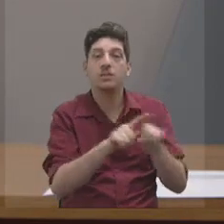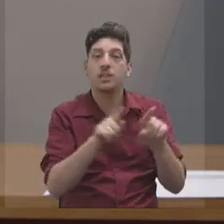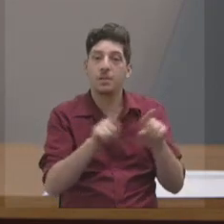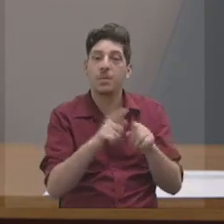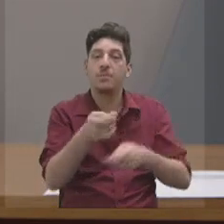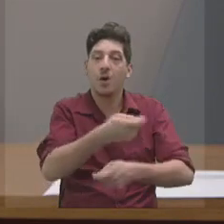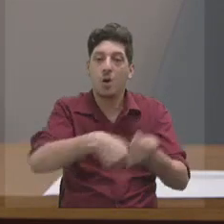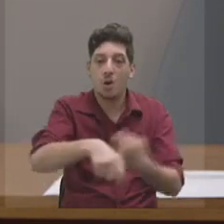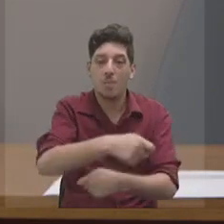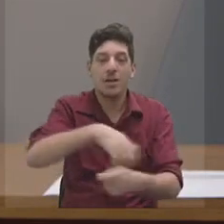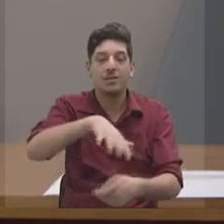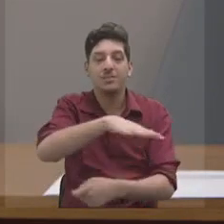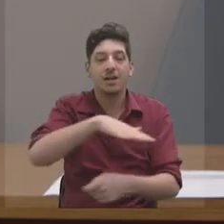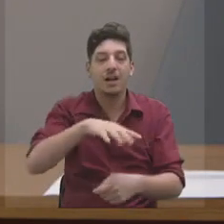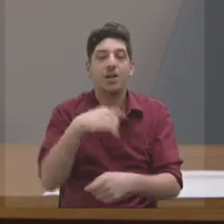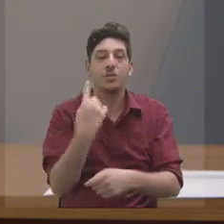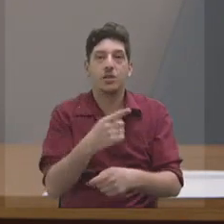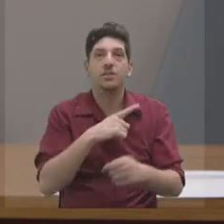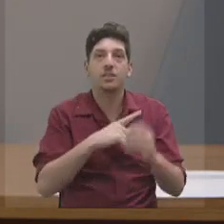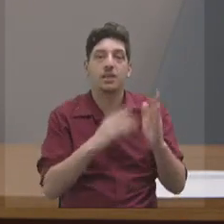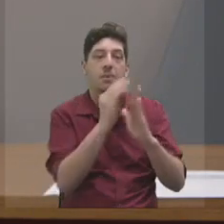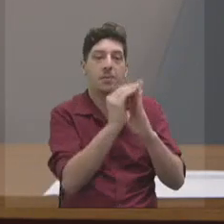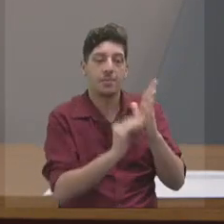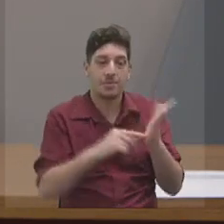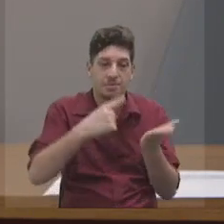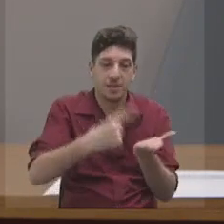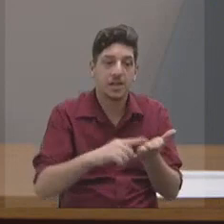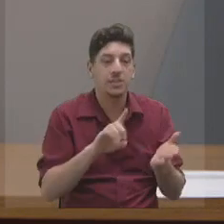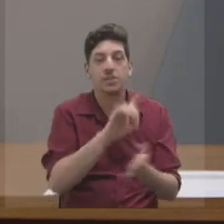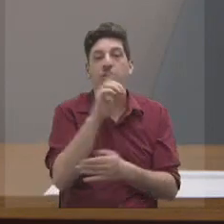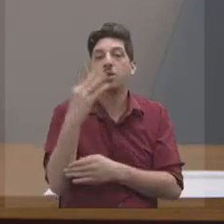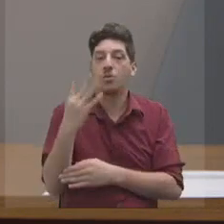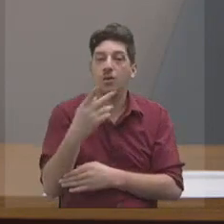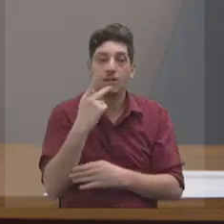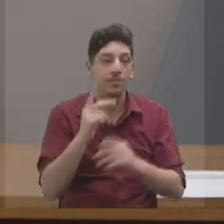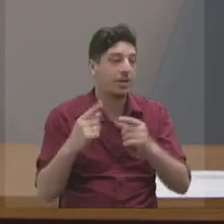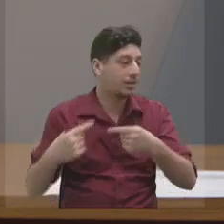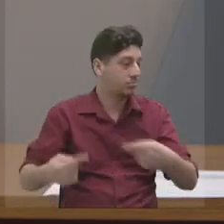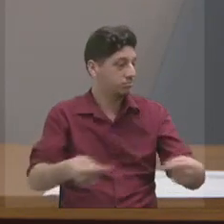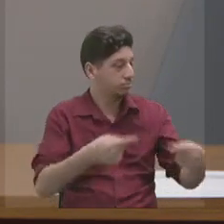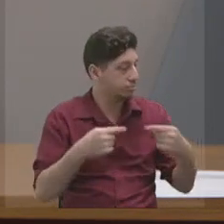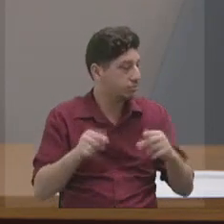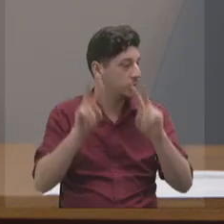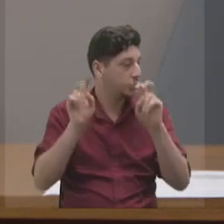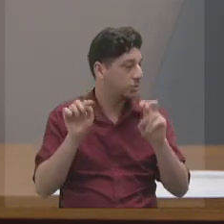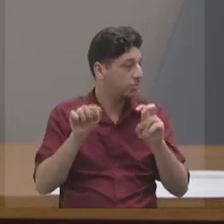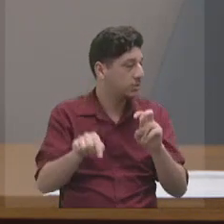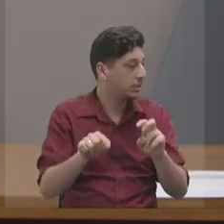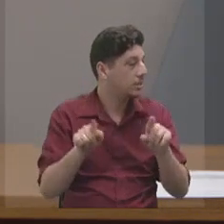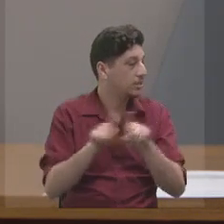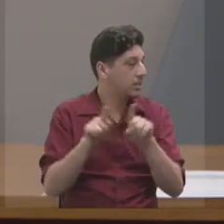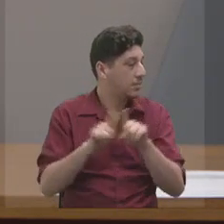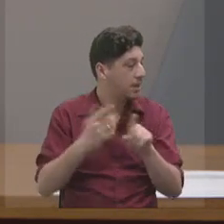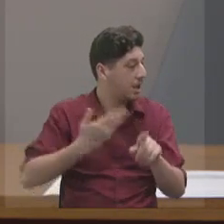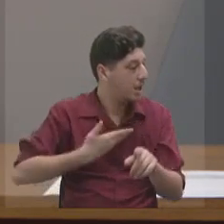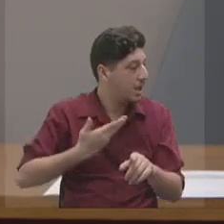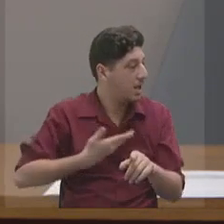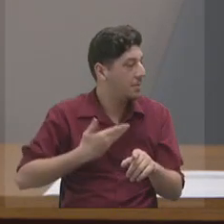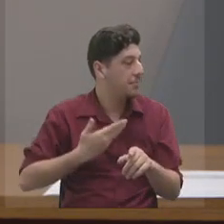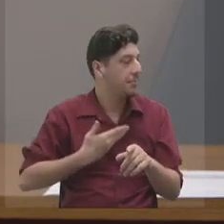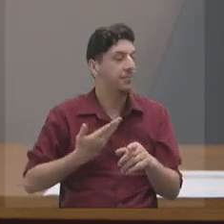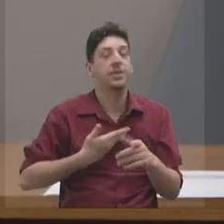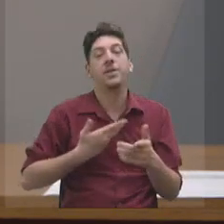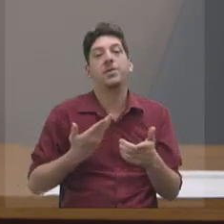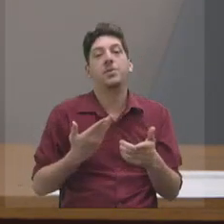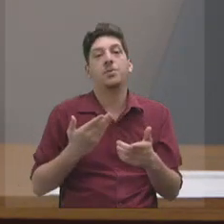na situação comercial temos uma agenda na terça-feira que vem dia quatro para tratar desse tema com os meus colegas da Secretaria da Fazenda então construindo um